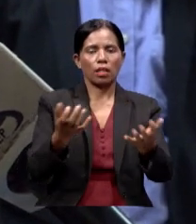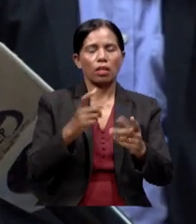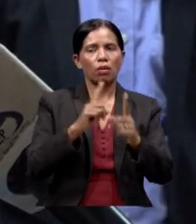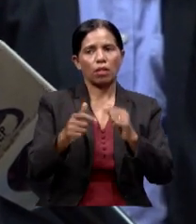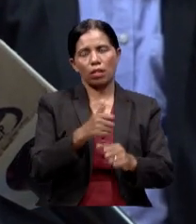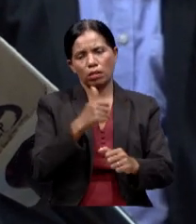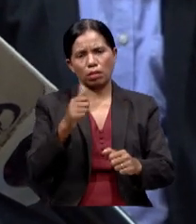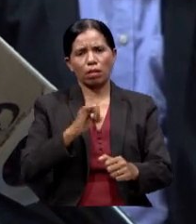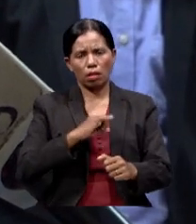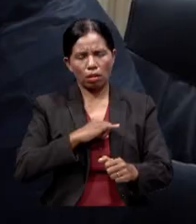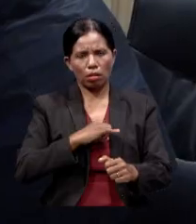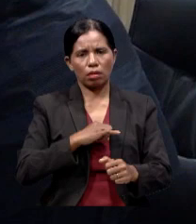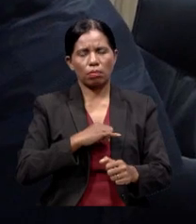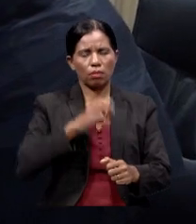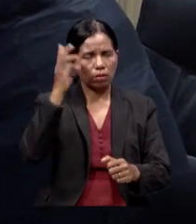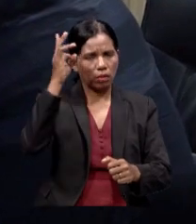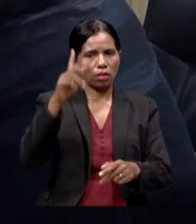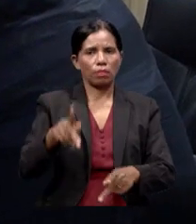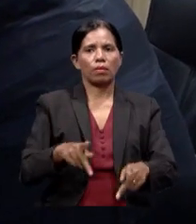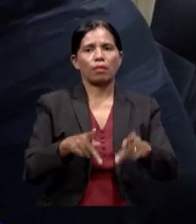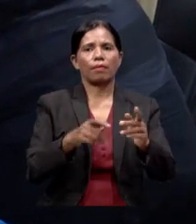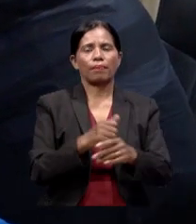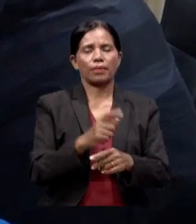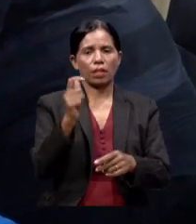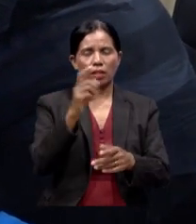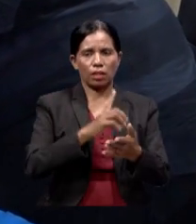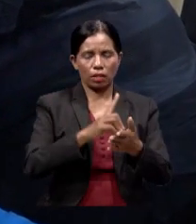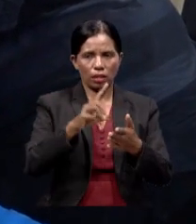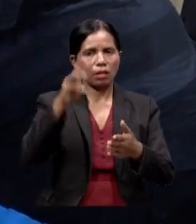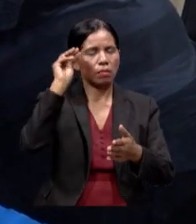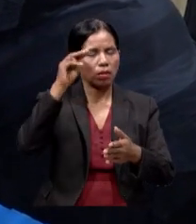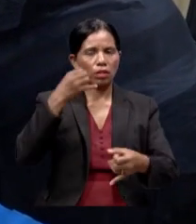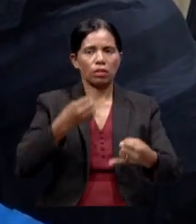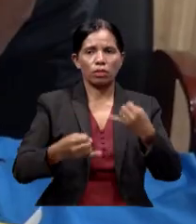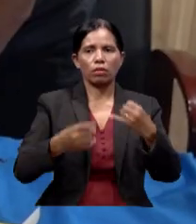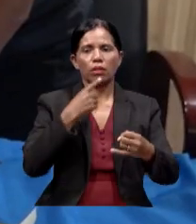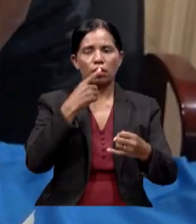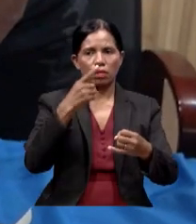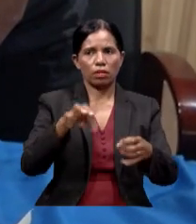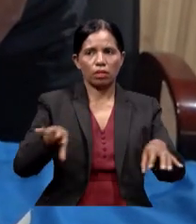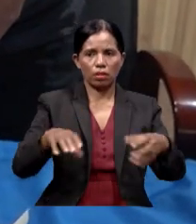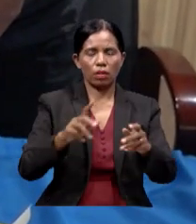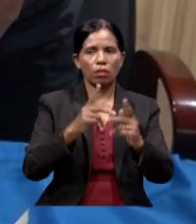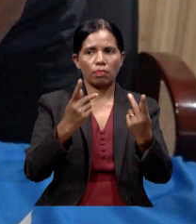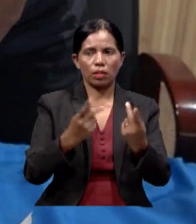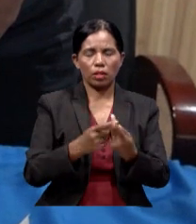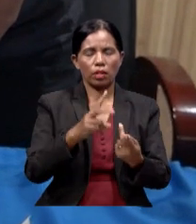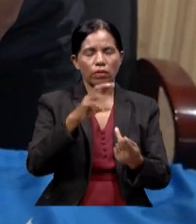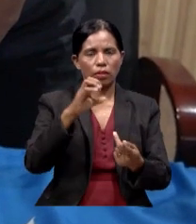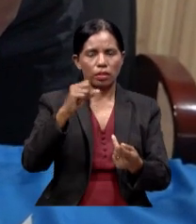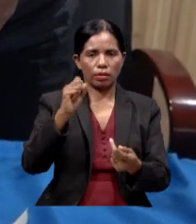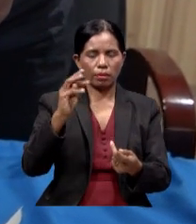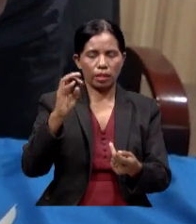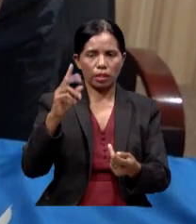hamos confusão em público. Entretanto, ia terça semana, né, ministro de justiça mos contrato ona ho companhia Vice Mitra Hotales